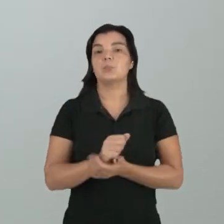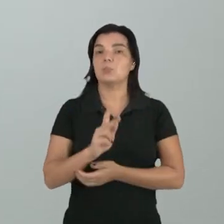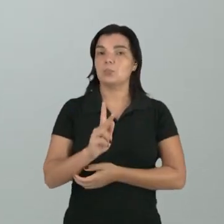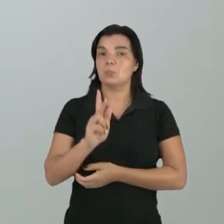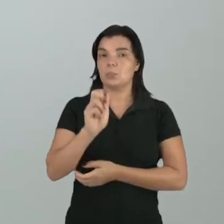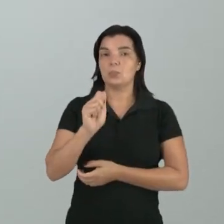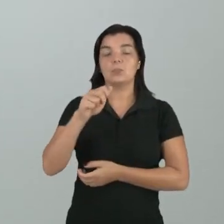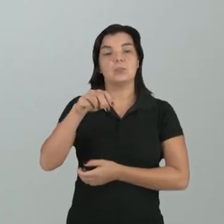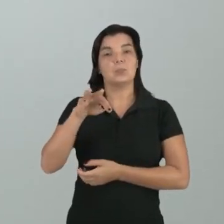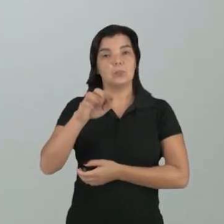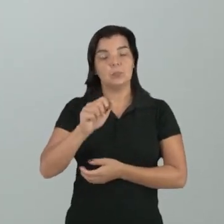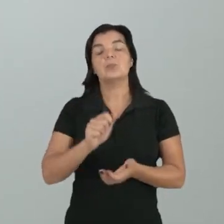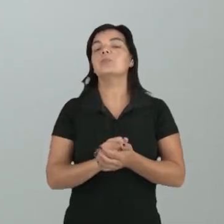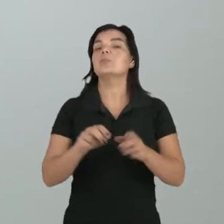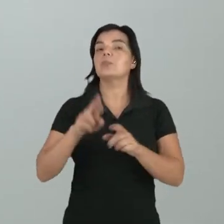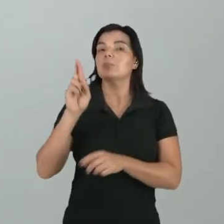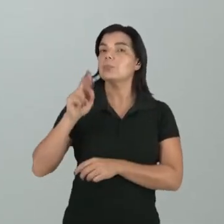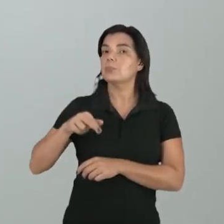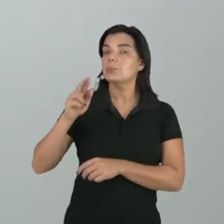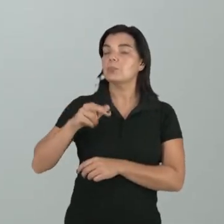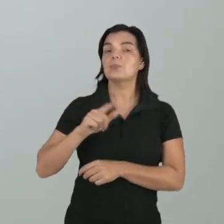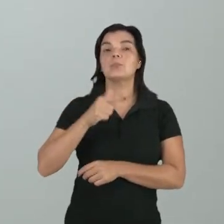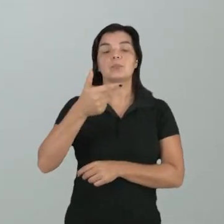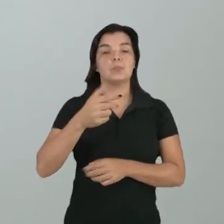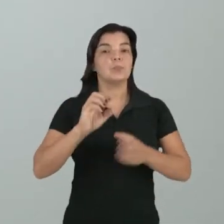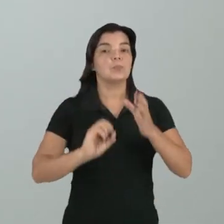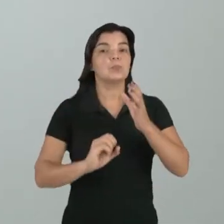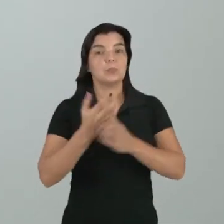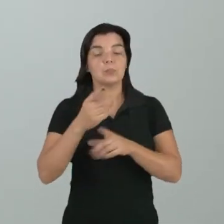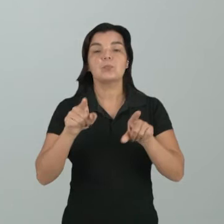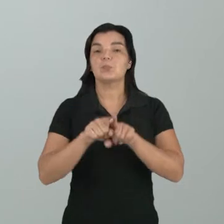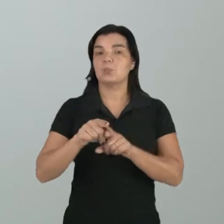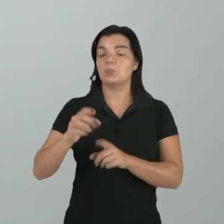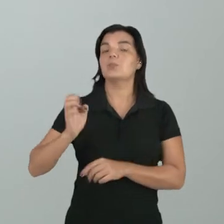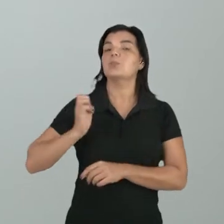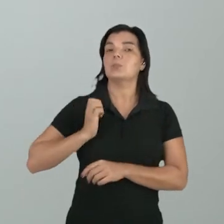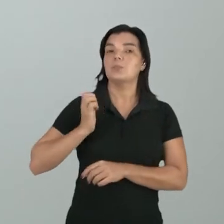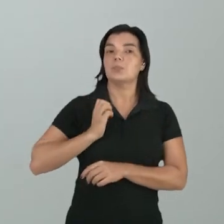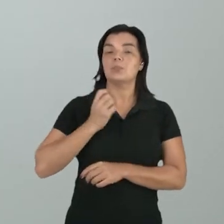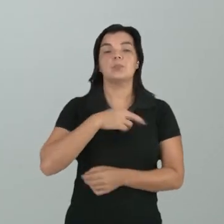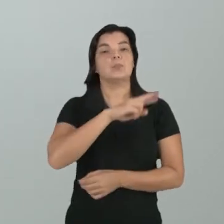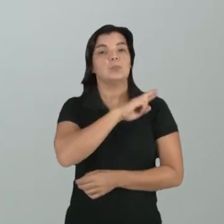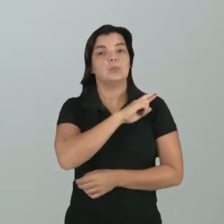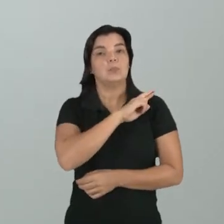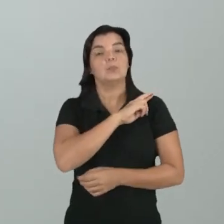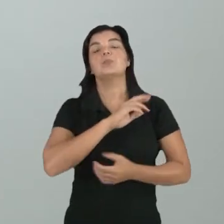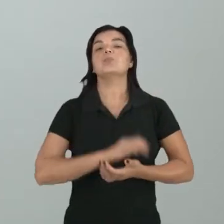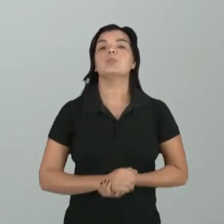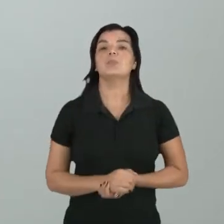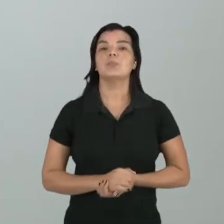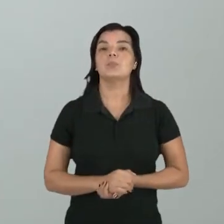Kant, ele é iluminista, é a razão iluminista de onde deriva a ética do dever. Então, o